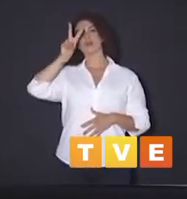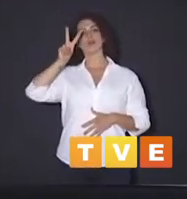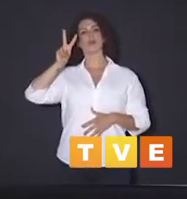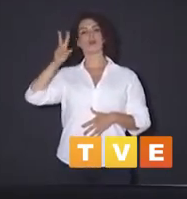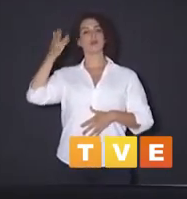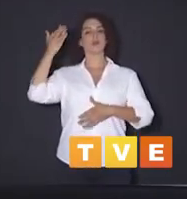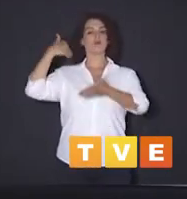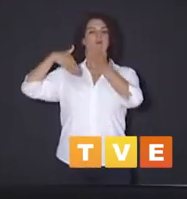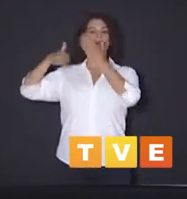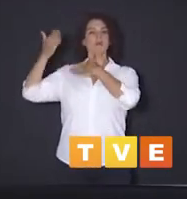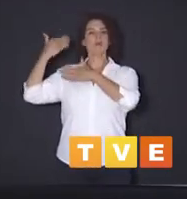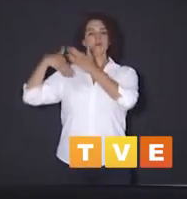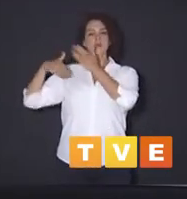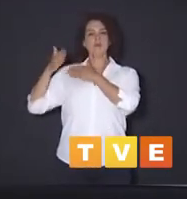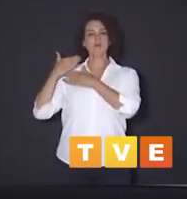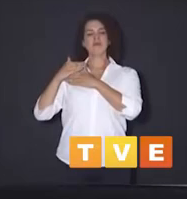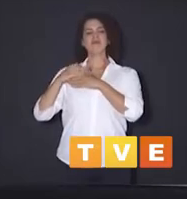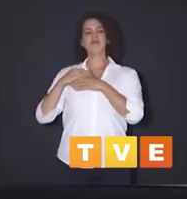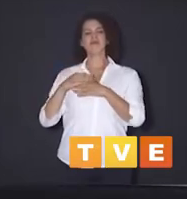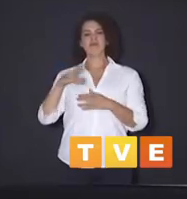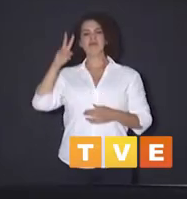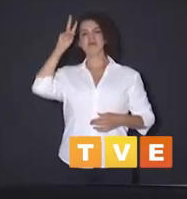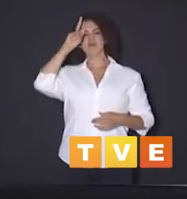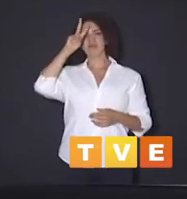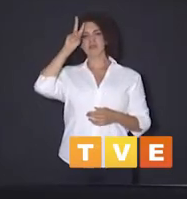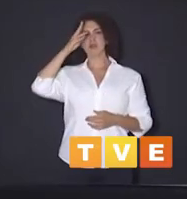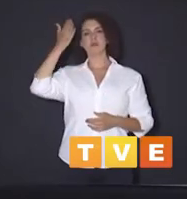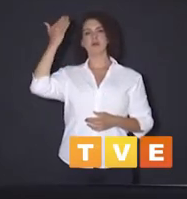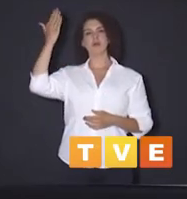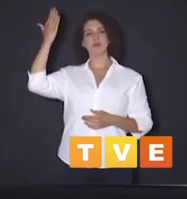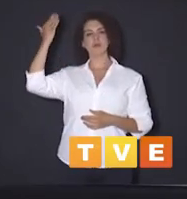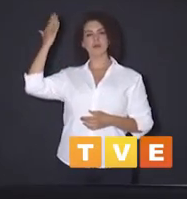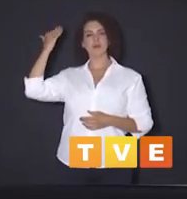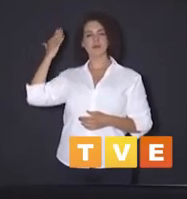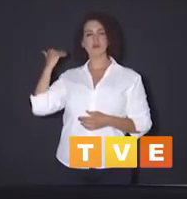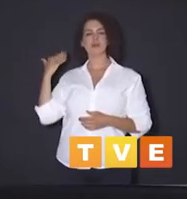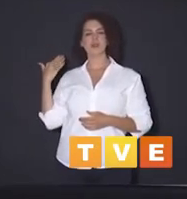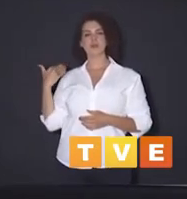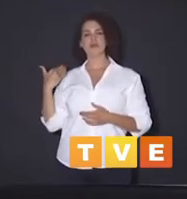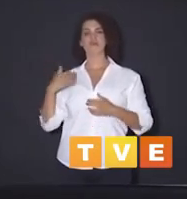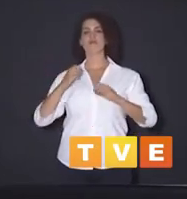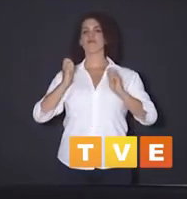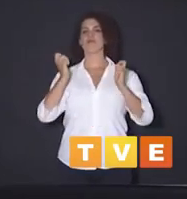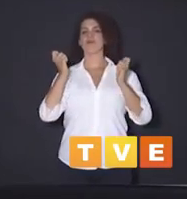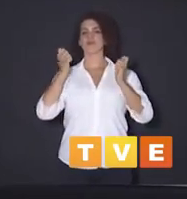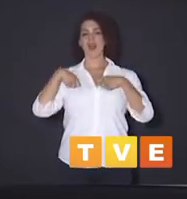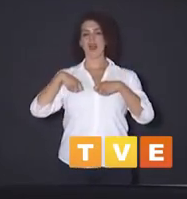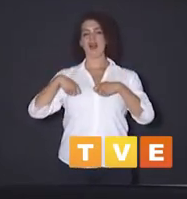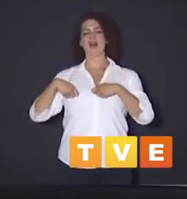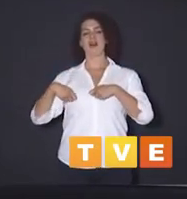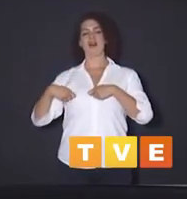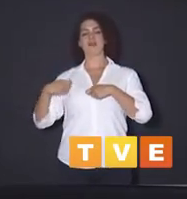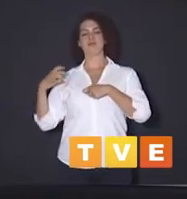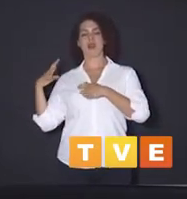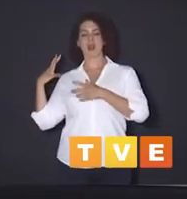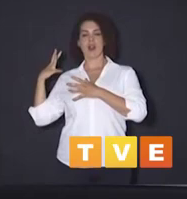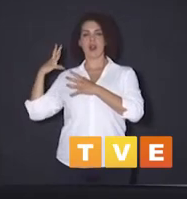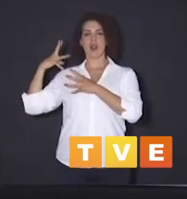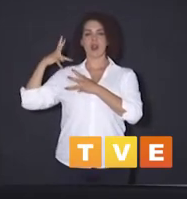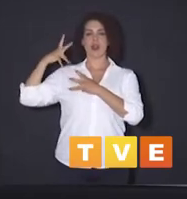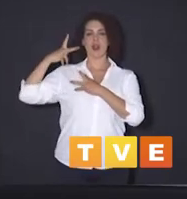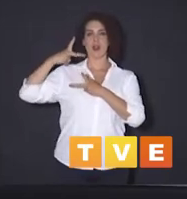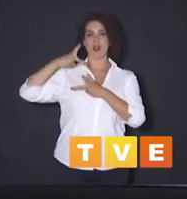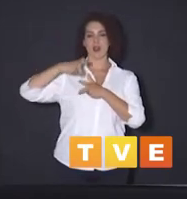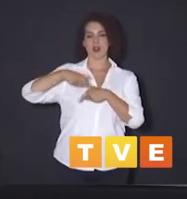anterior e muita história passada que pode ser recuperada e pode